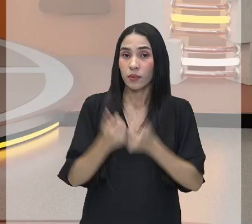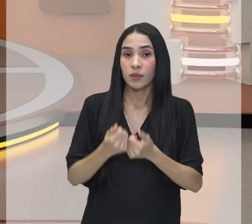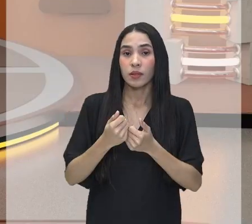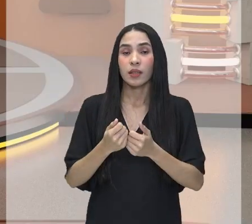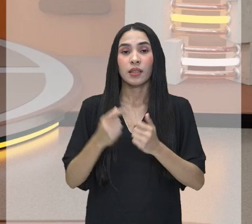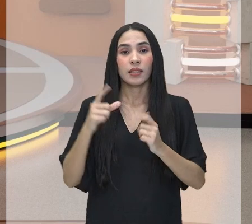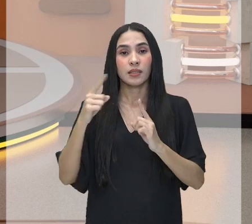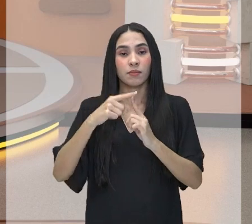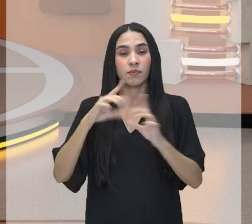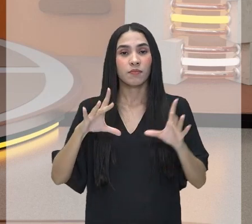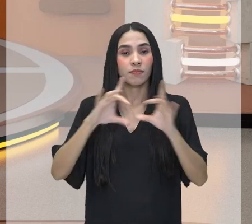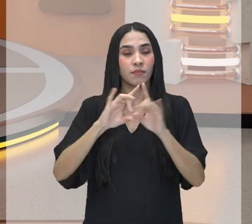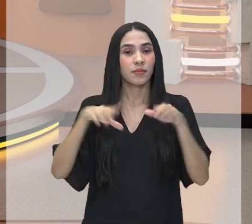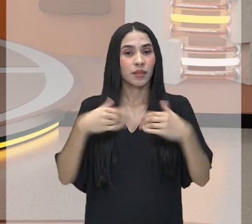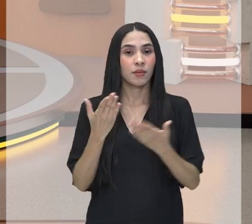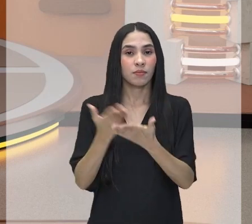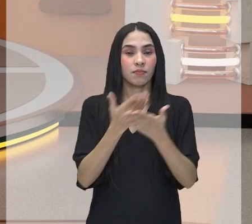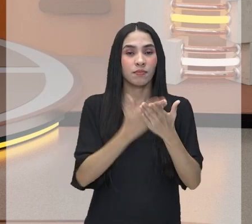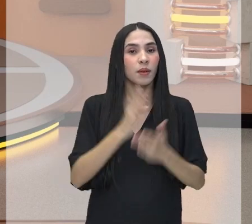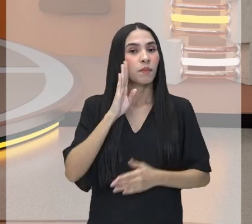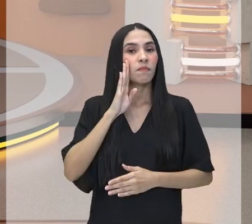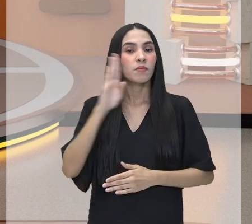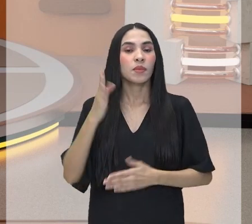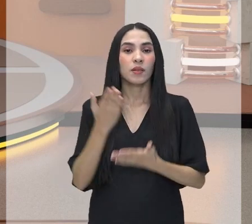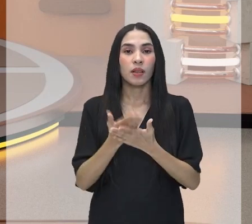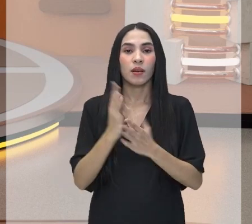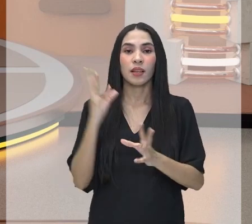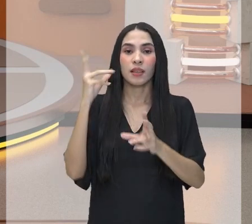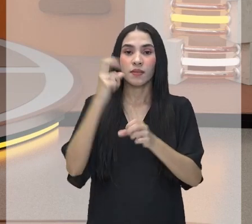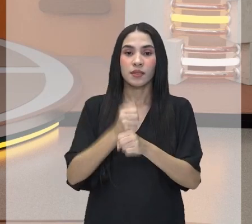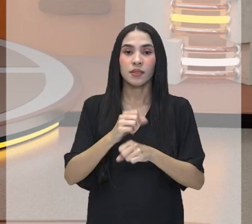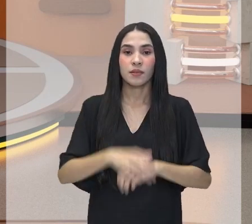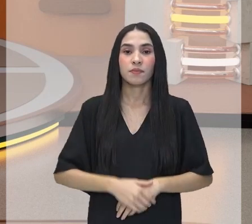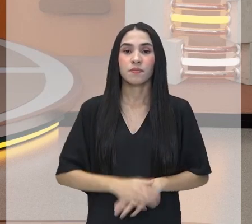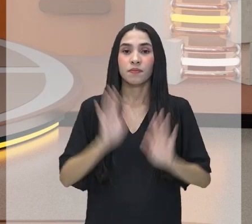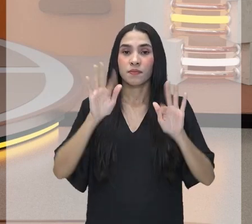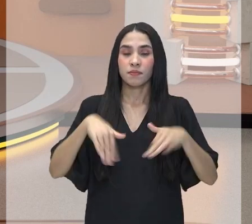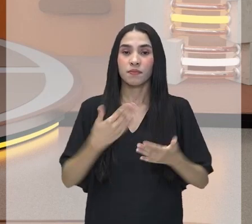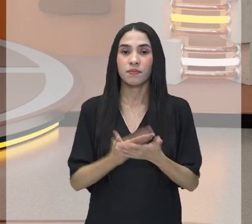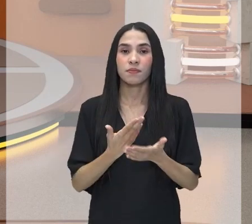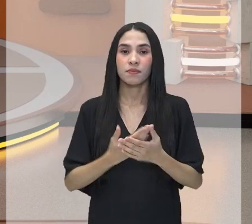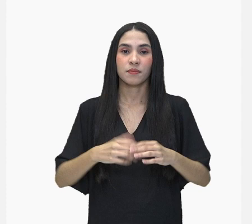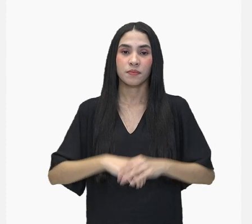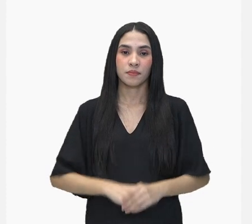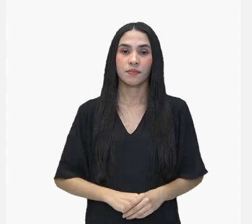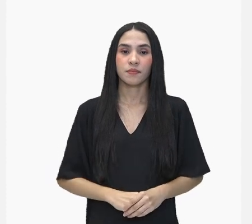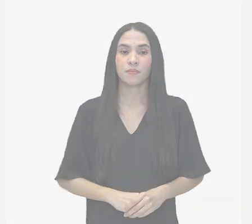toyotista. Então, esses foram os principais da nossa revisão e até logo!